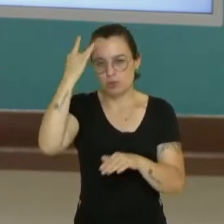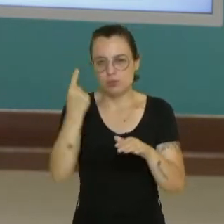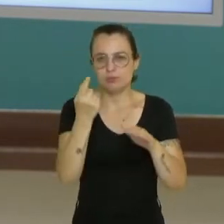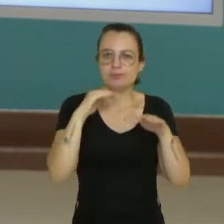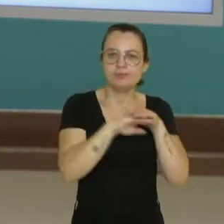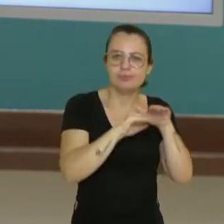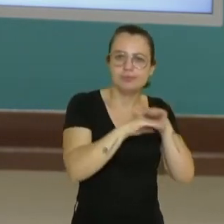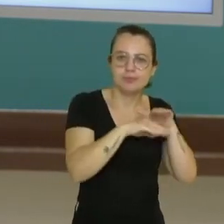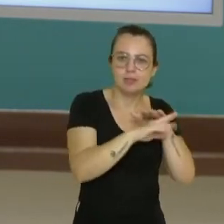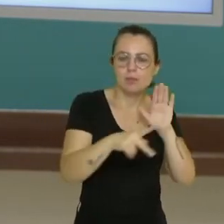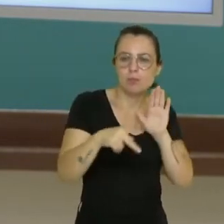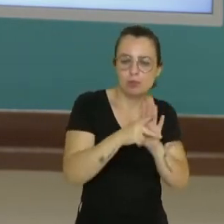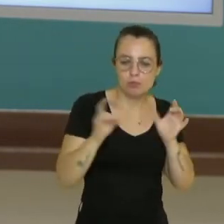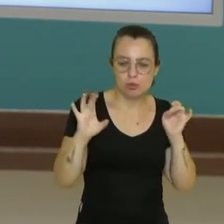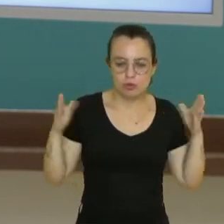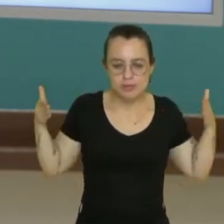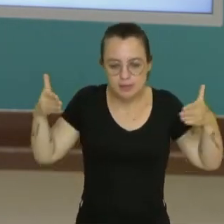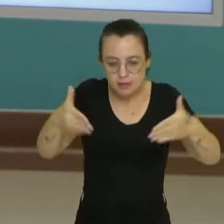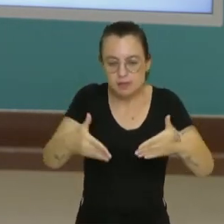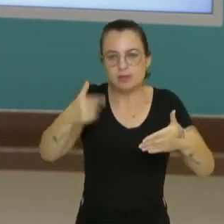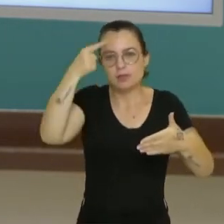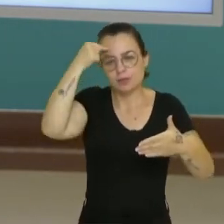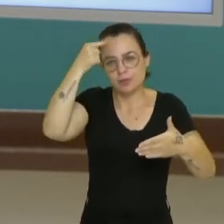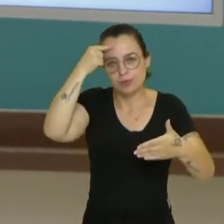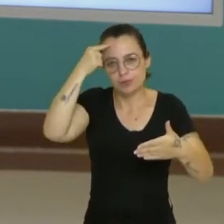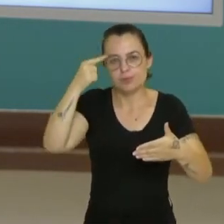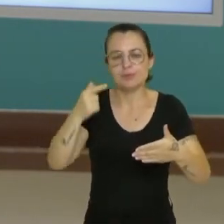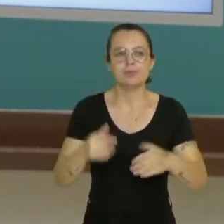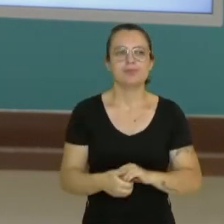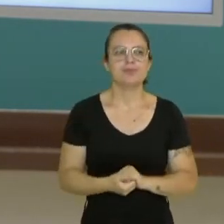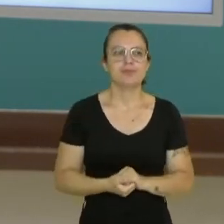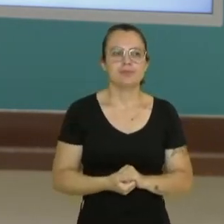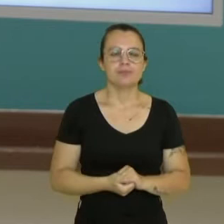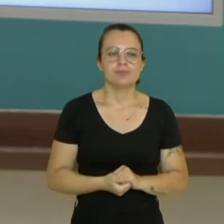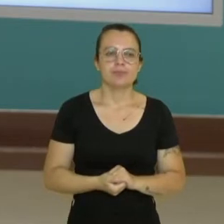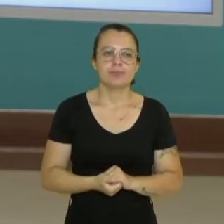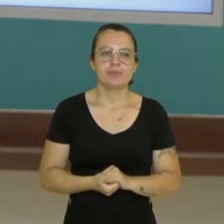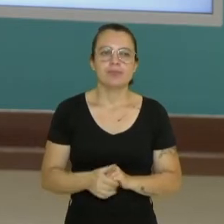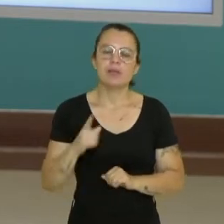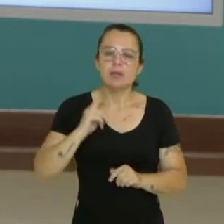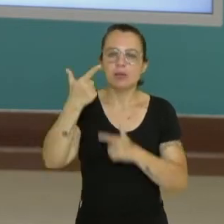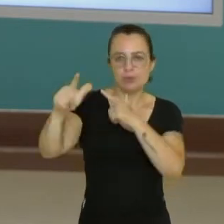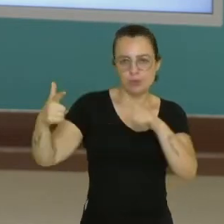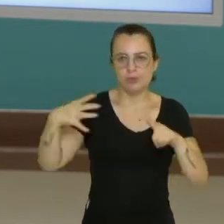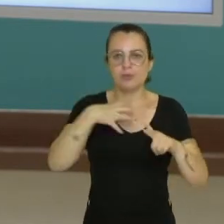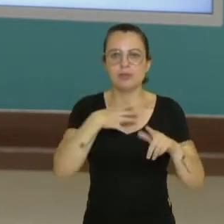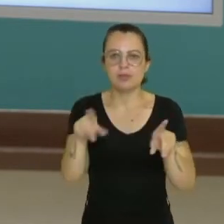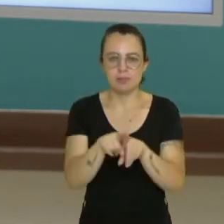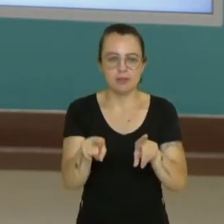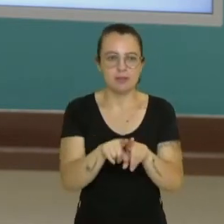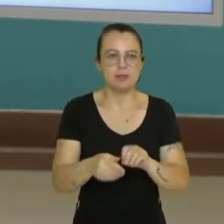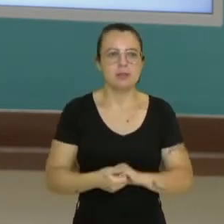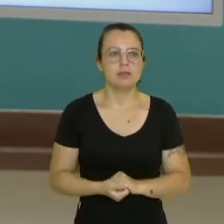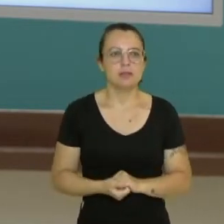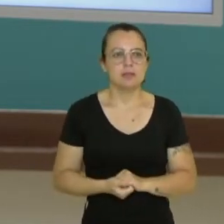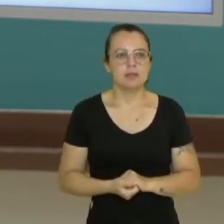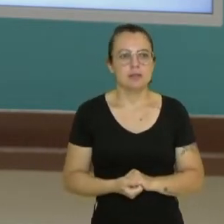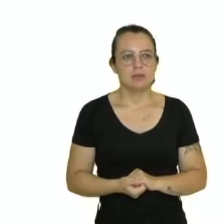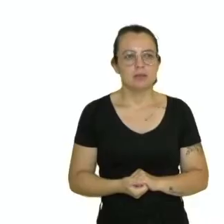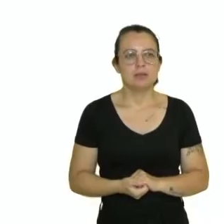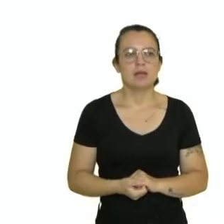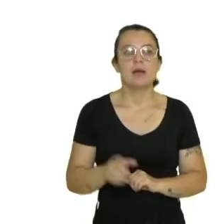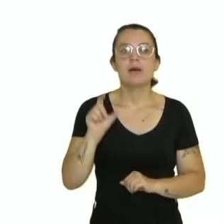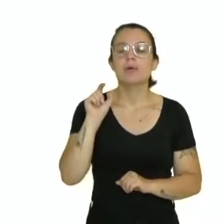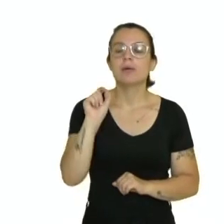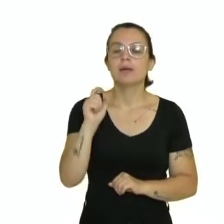famílias guardam exatamente para dar educação superior e também em outras situações, né? E aqui então é o que eu